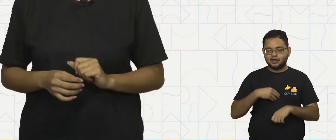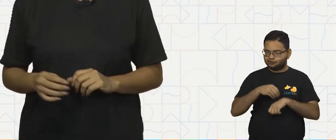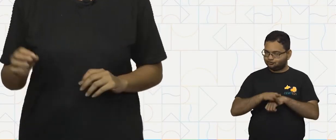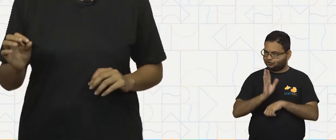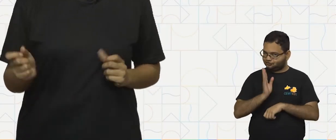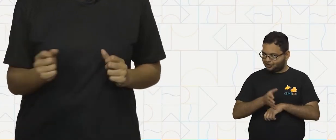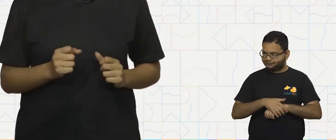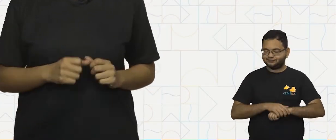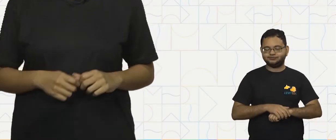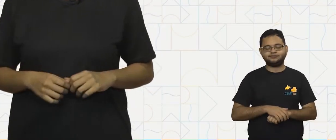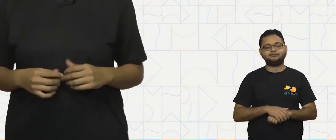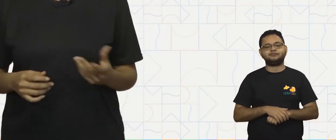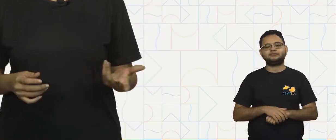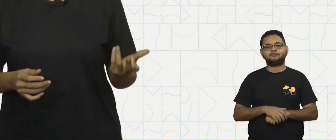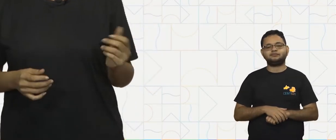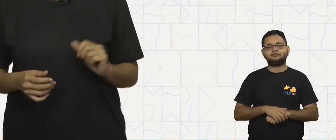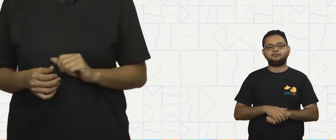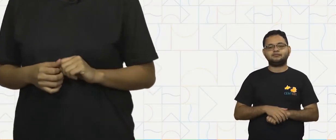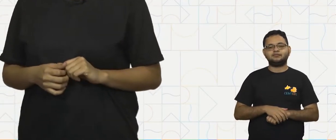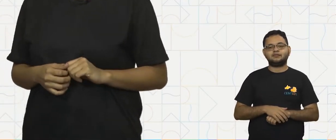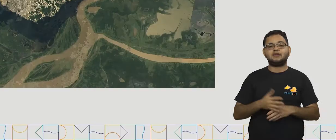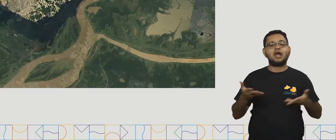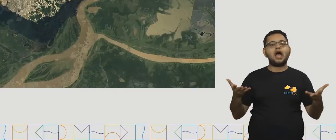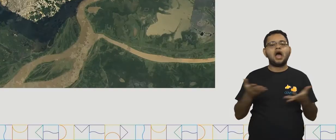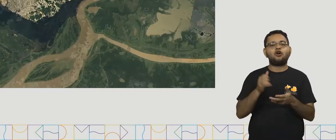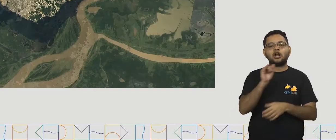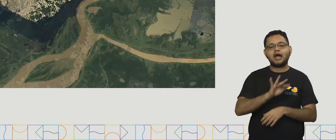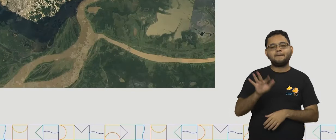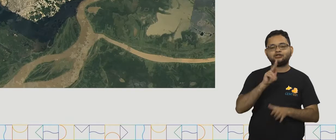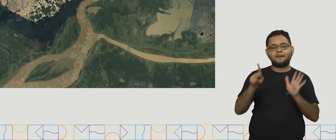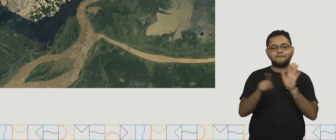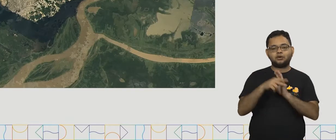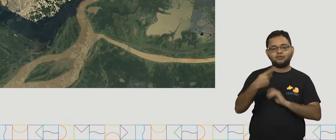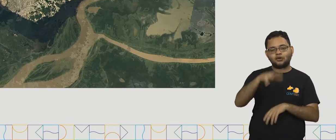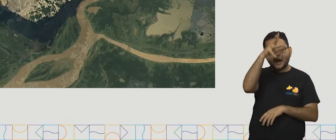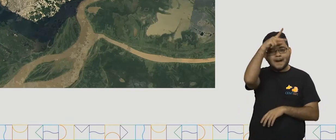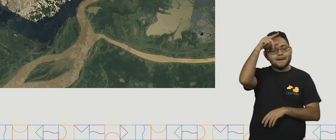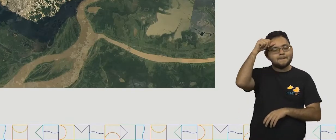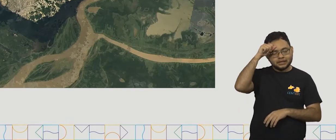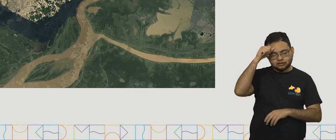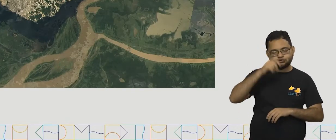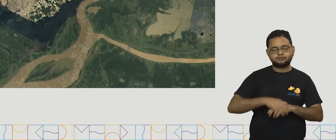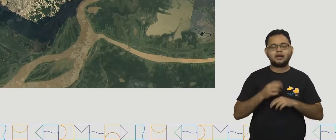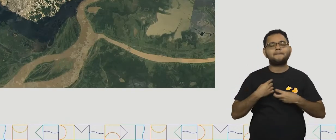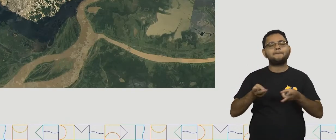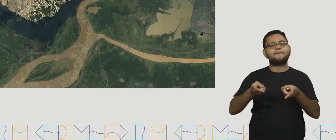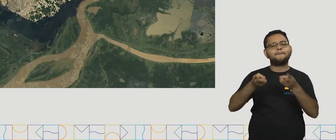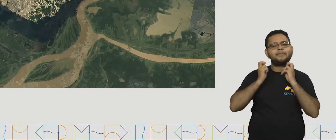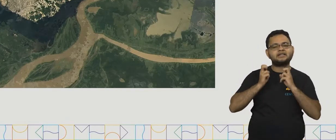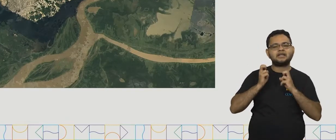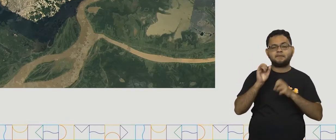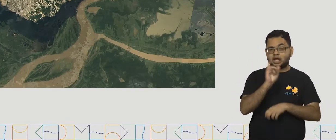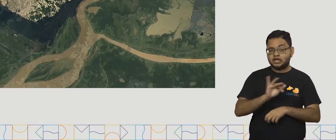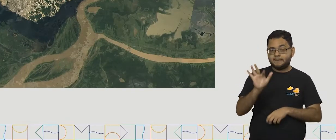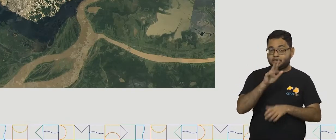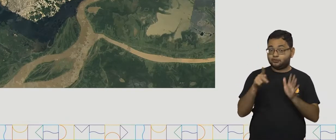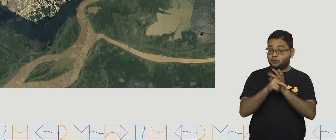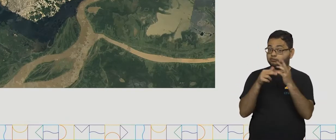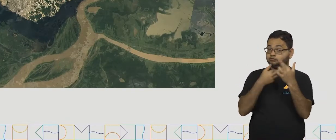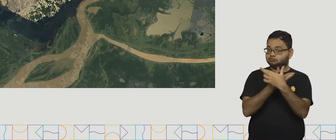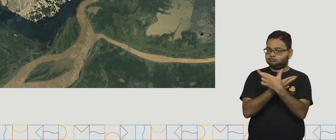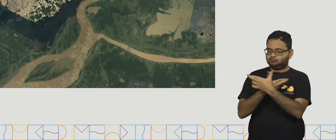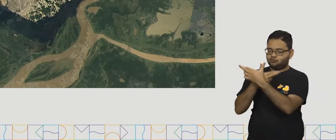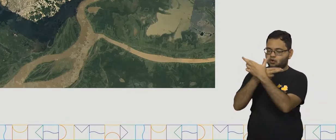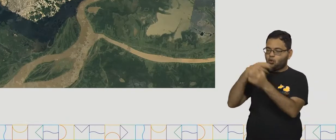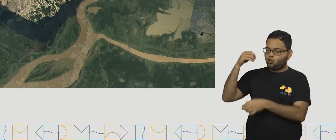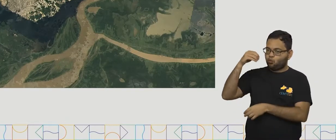Dica dada! E agora vamos para as imagens de Manaus. Observe, através das imagens de satélites tiradas ao longo dos